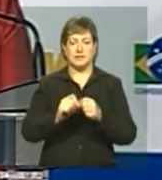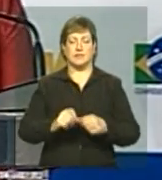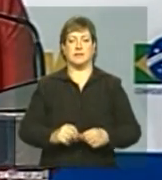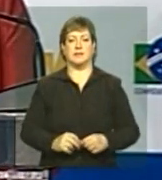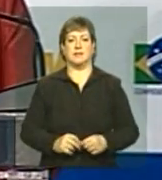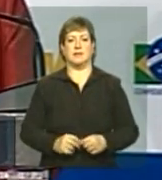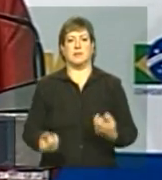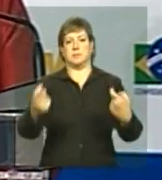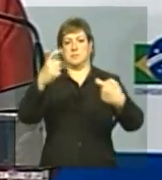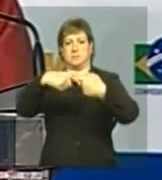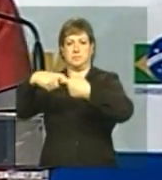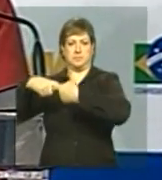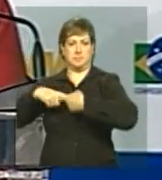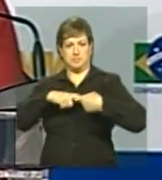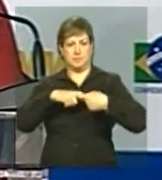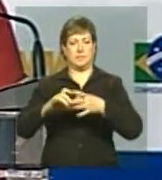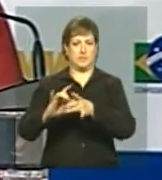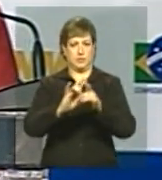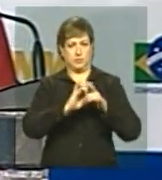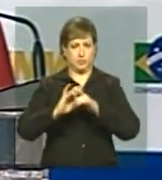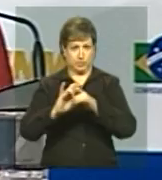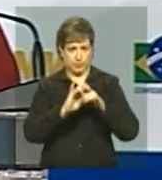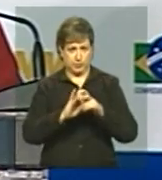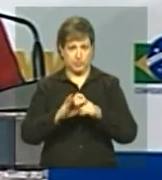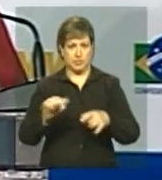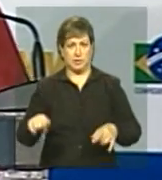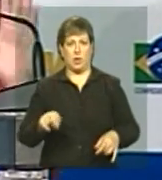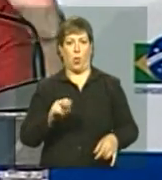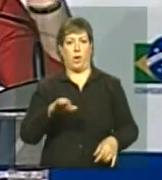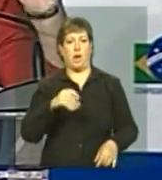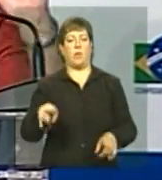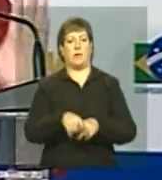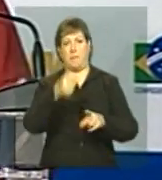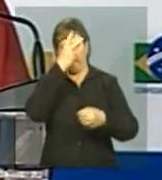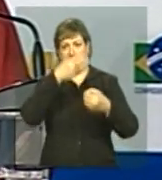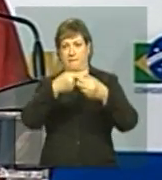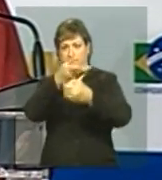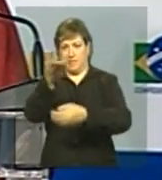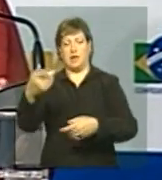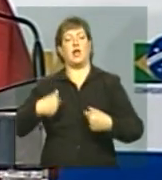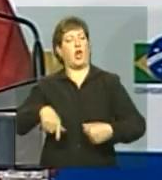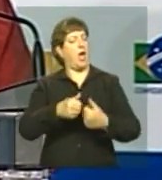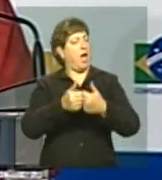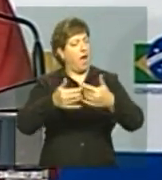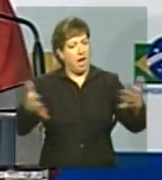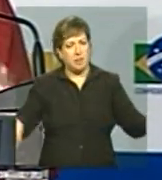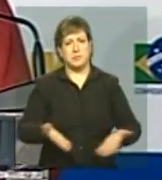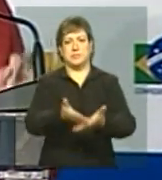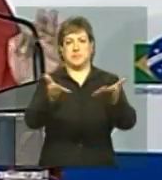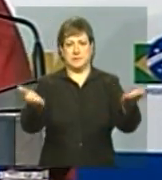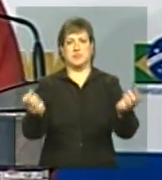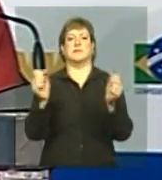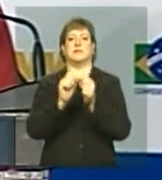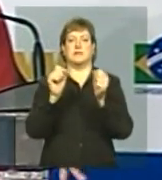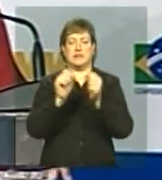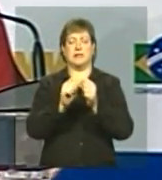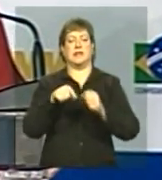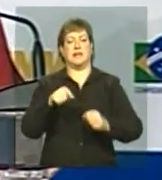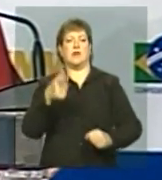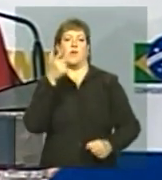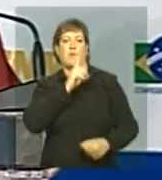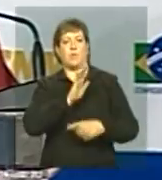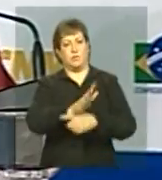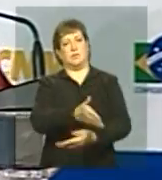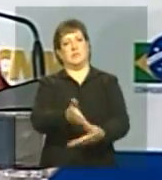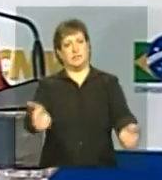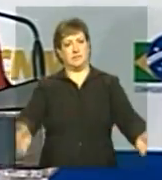realização das parcerias entre a União e os prefeitos, nós estaremos abertos para executar essa